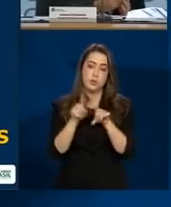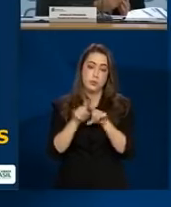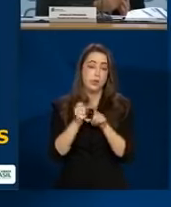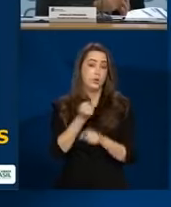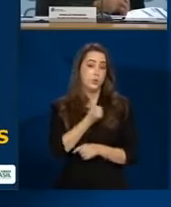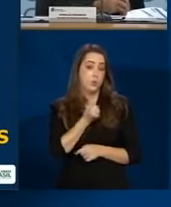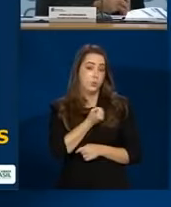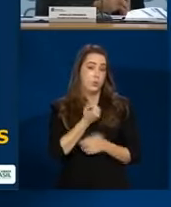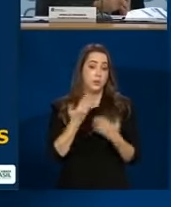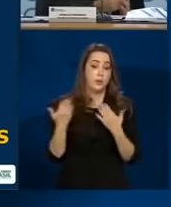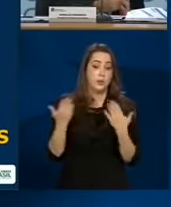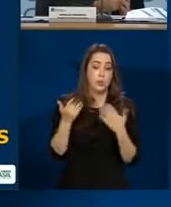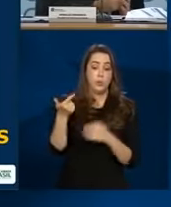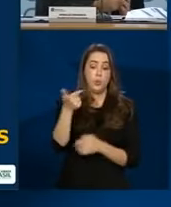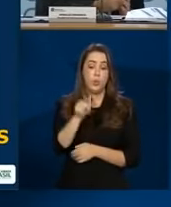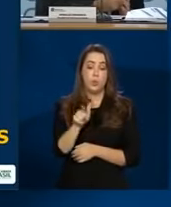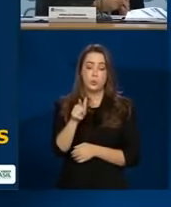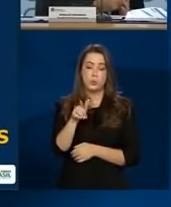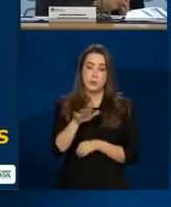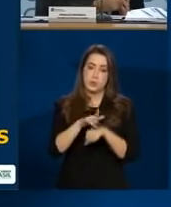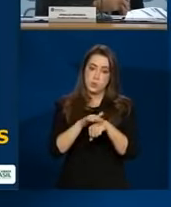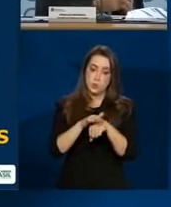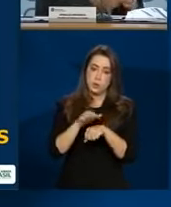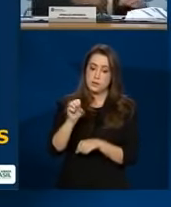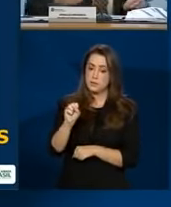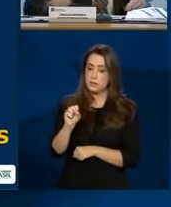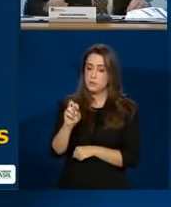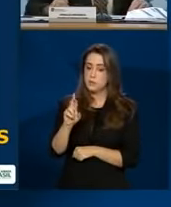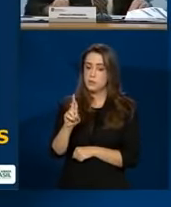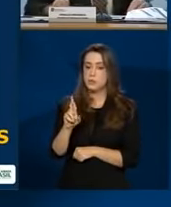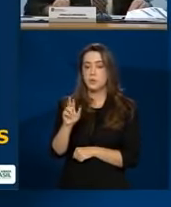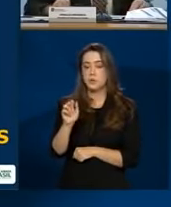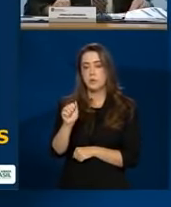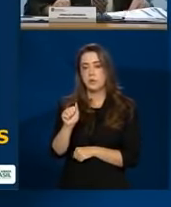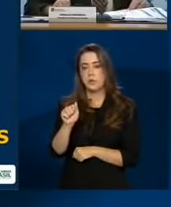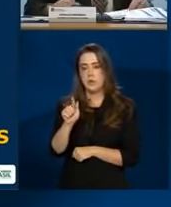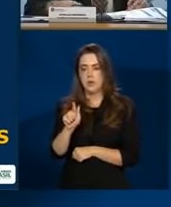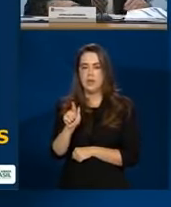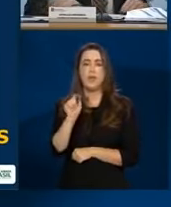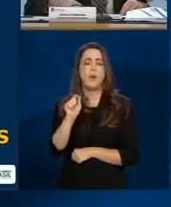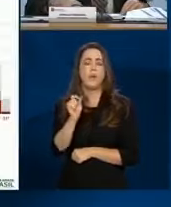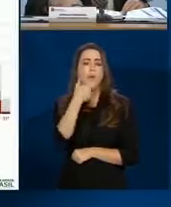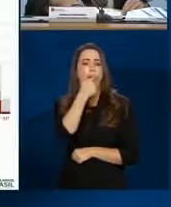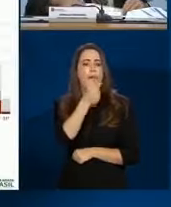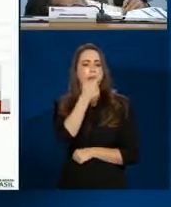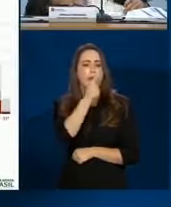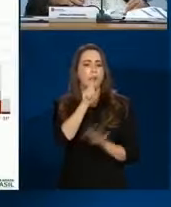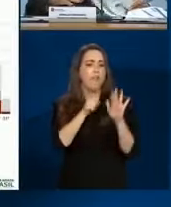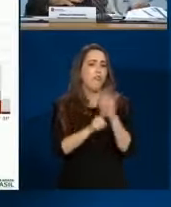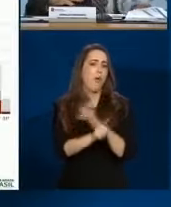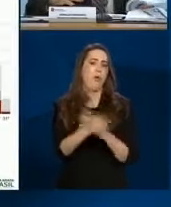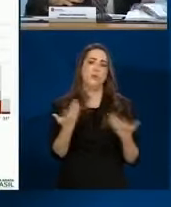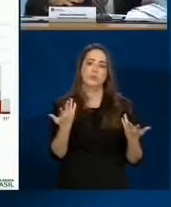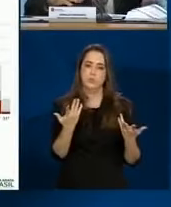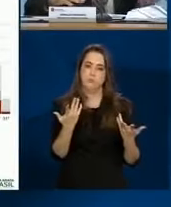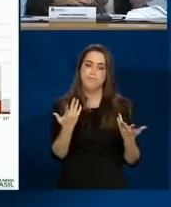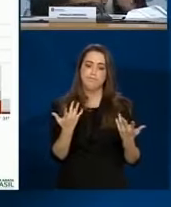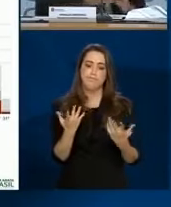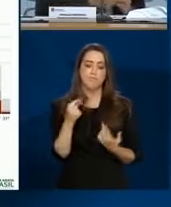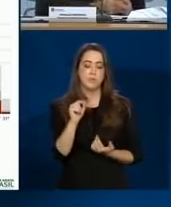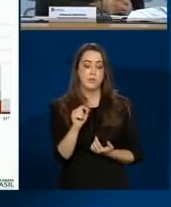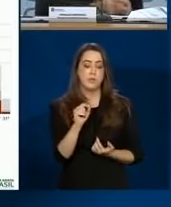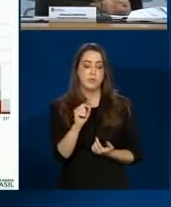os aspectos das hospitalizações e óbitos por síndrome respiratória aguda grave do SRAG, né?